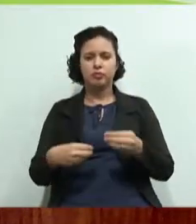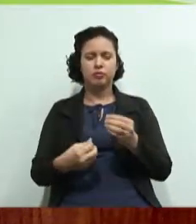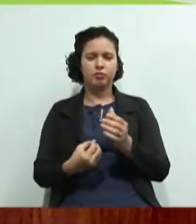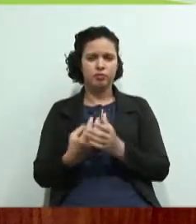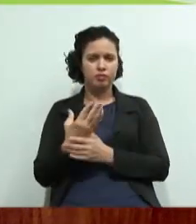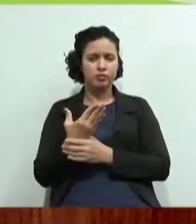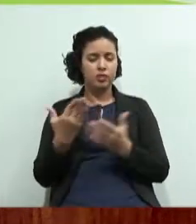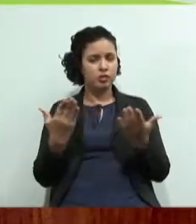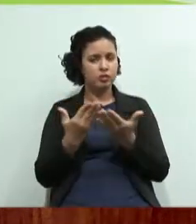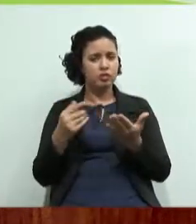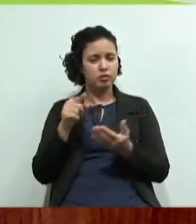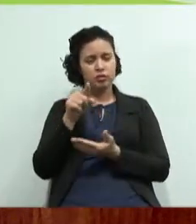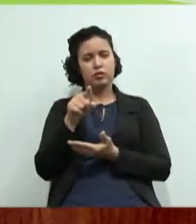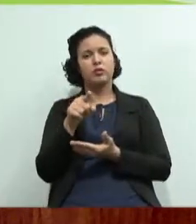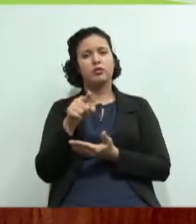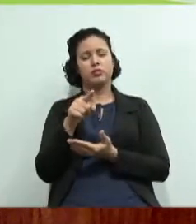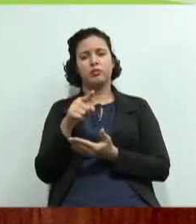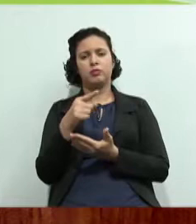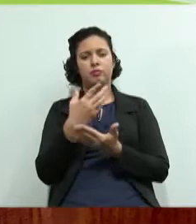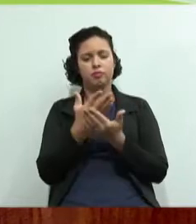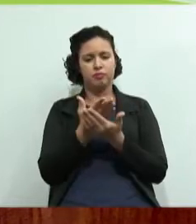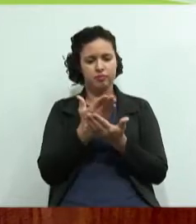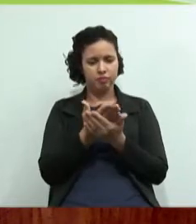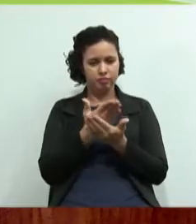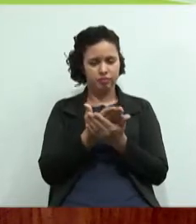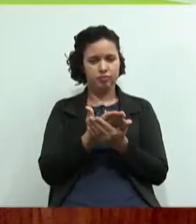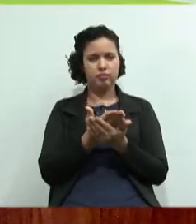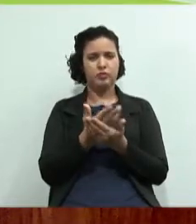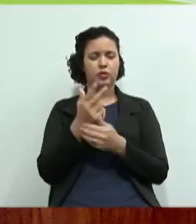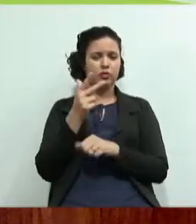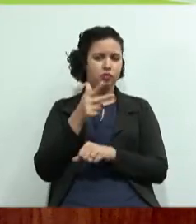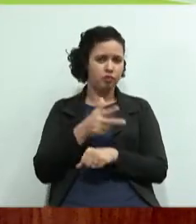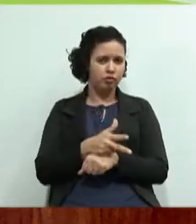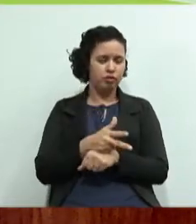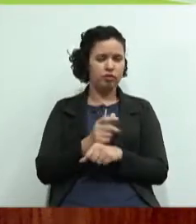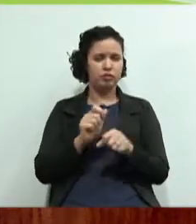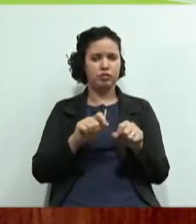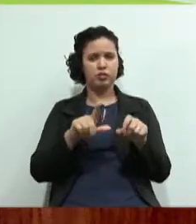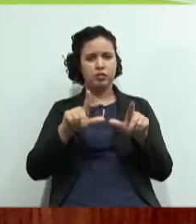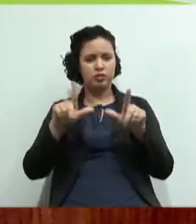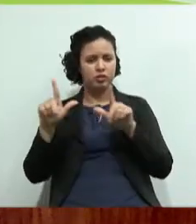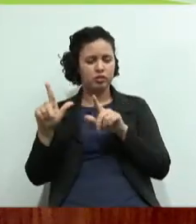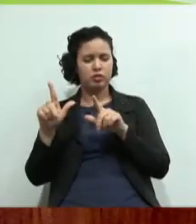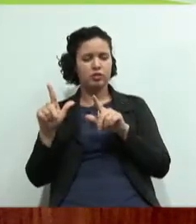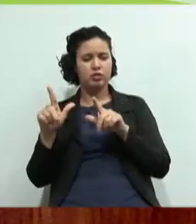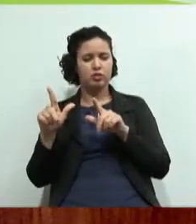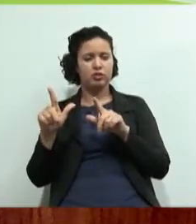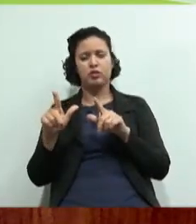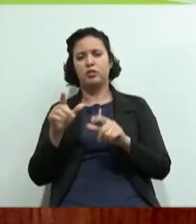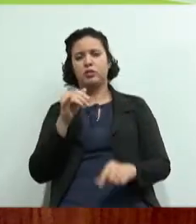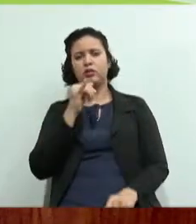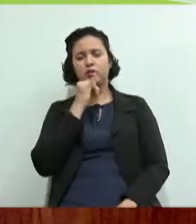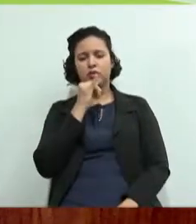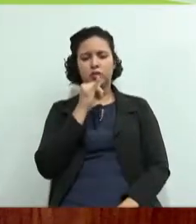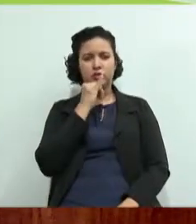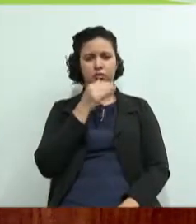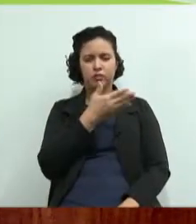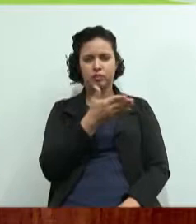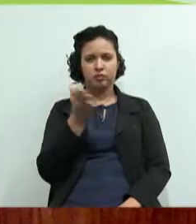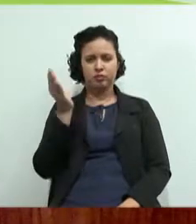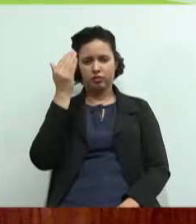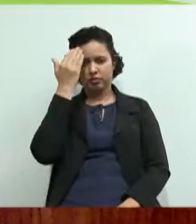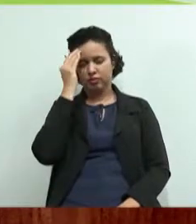nesse momento não faltasse nada, não faltasse o vídeo, não faltasse os slides, não faltasse os exemplos para que vocês